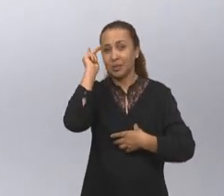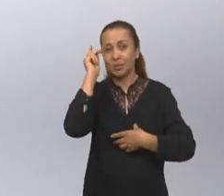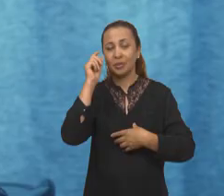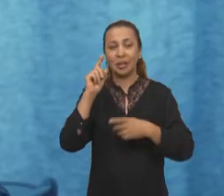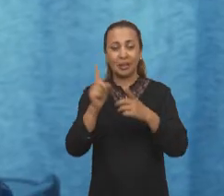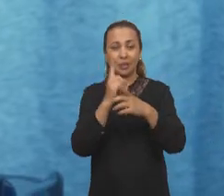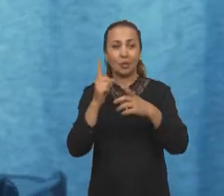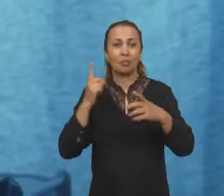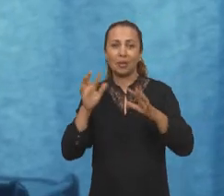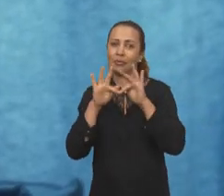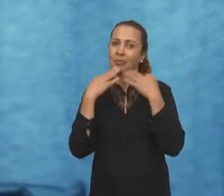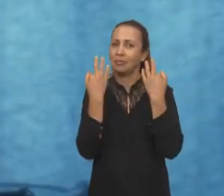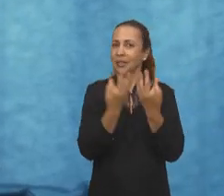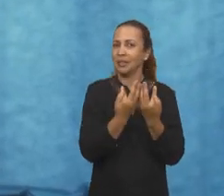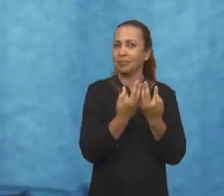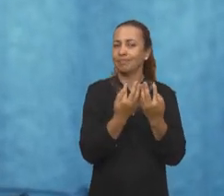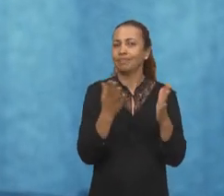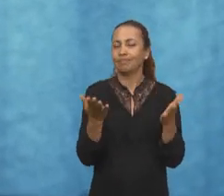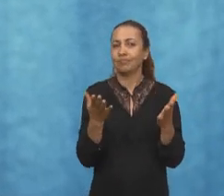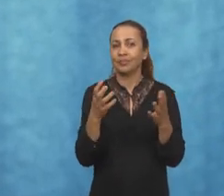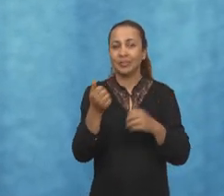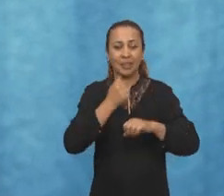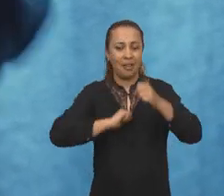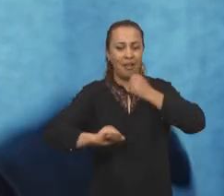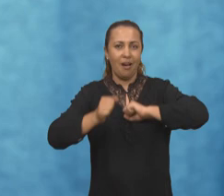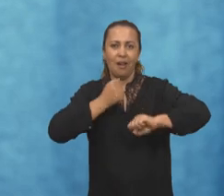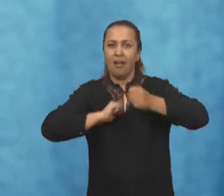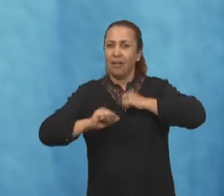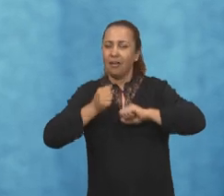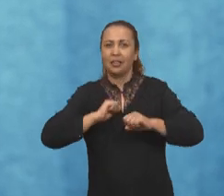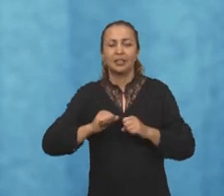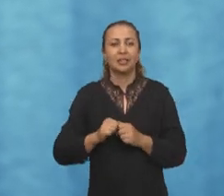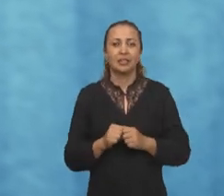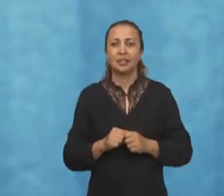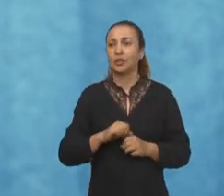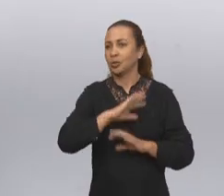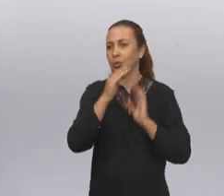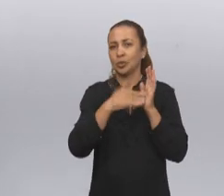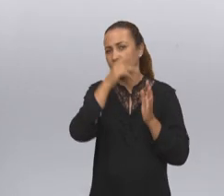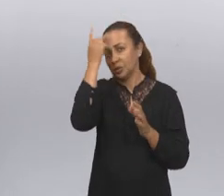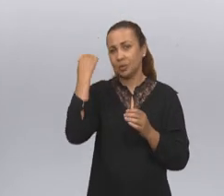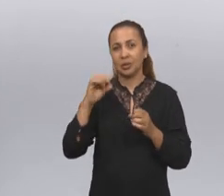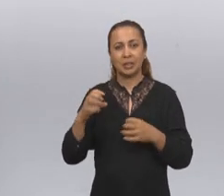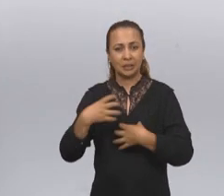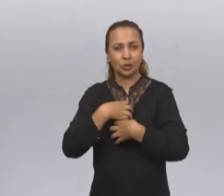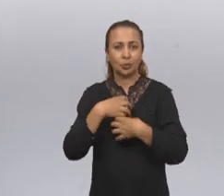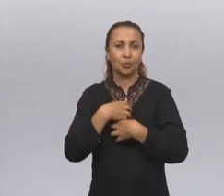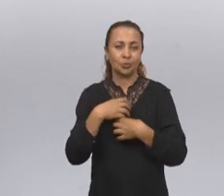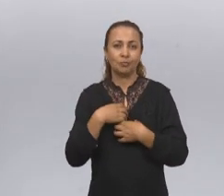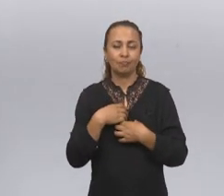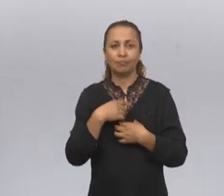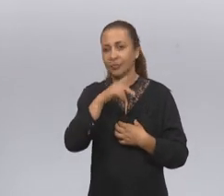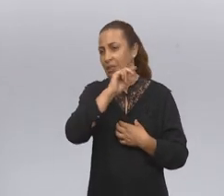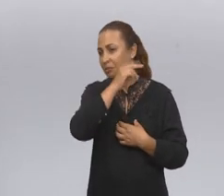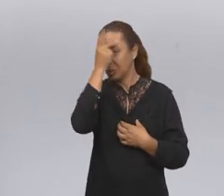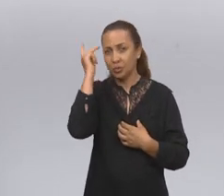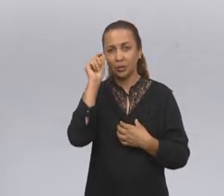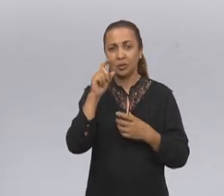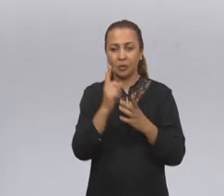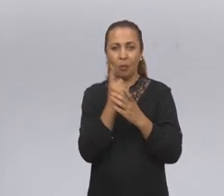que ficou em família então assim a gente observa que ansiedade o carro-chefe para todo mundo principalmente para aqueles que